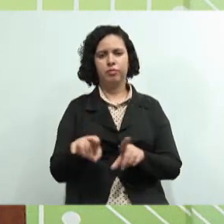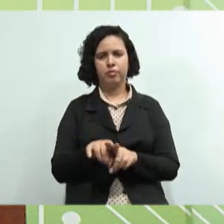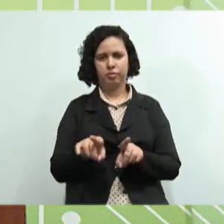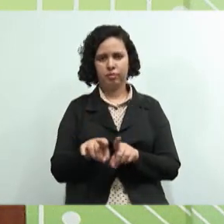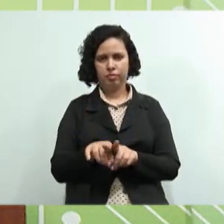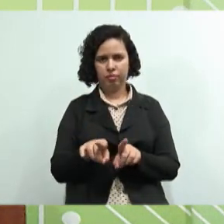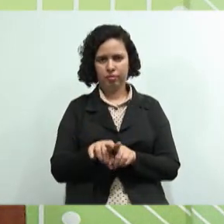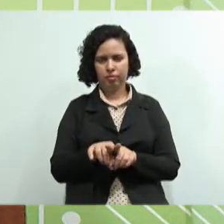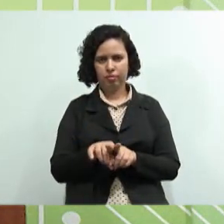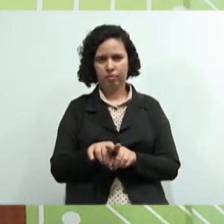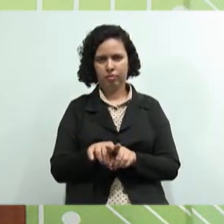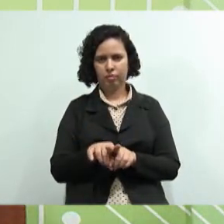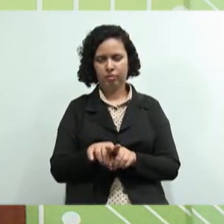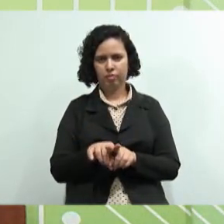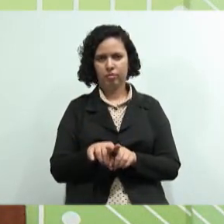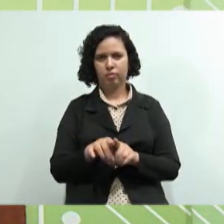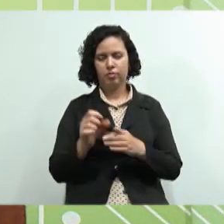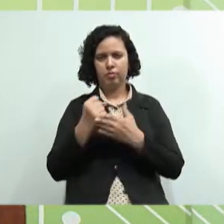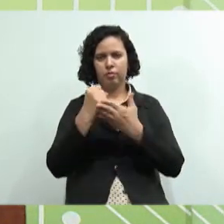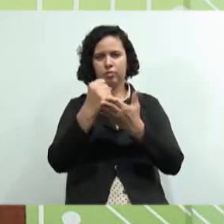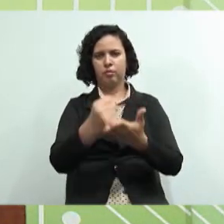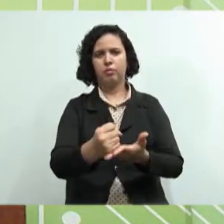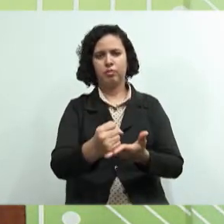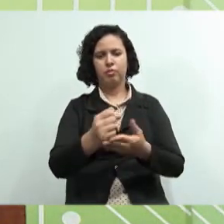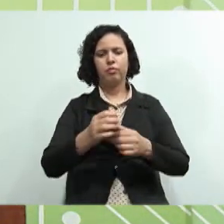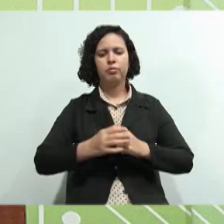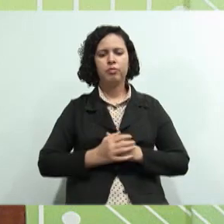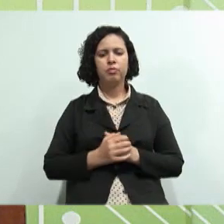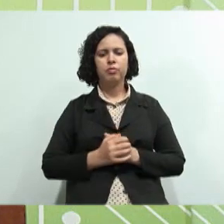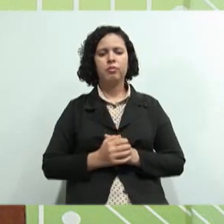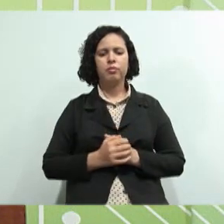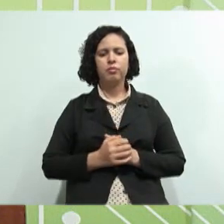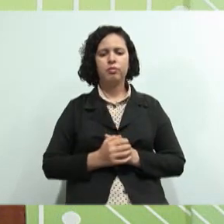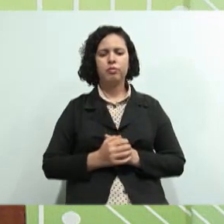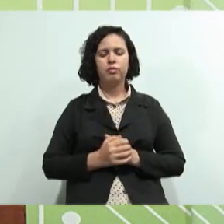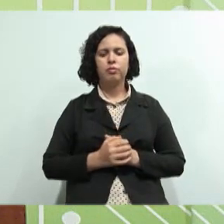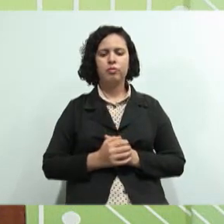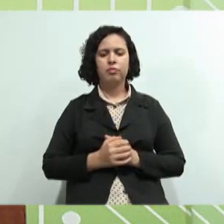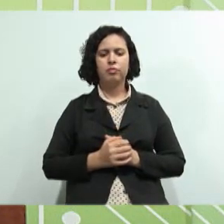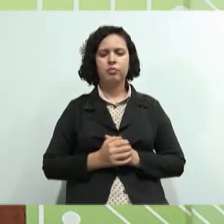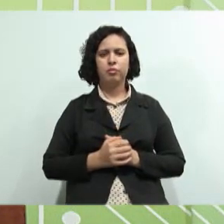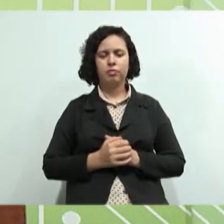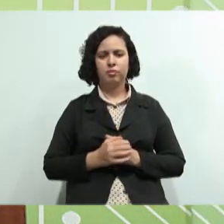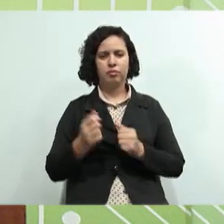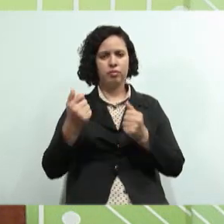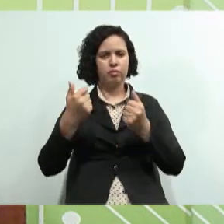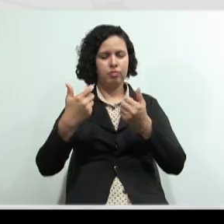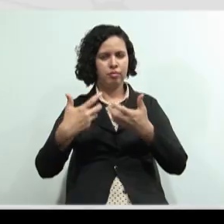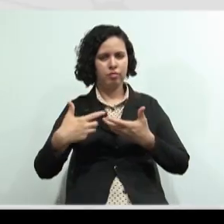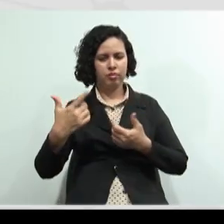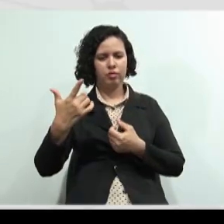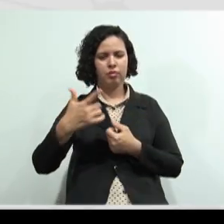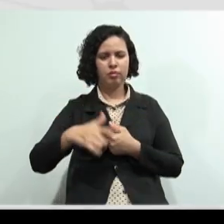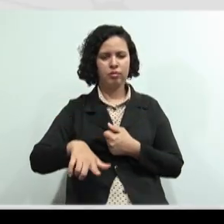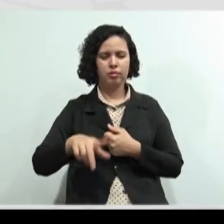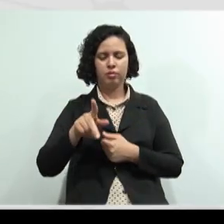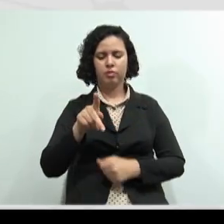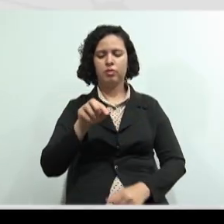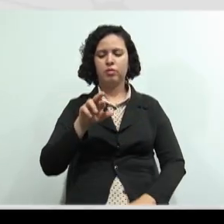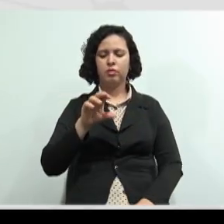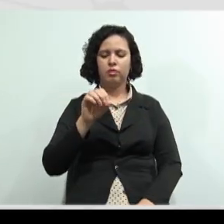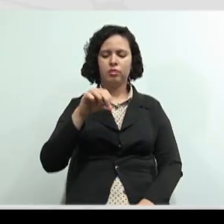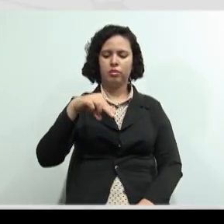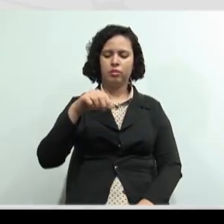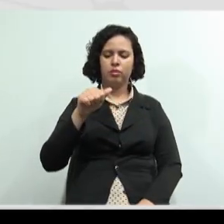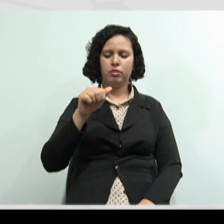essa atividade mais economicamente viável. Tá? E aí a gente vai dizer um pouquinho mais sobre o PRONAF, vamos falar um pouquinho sobre para